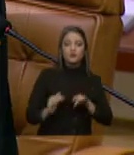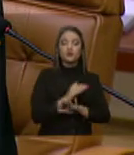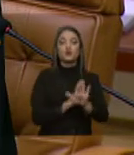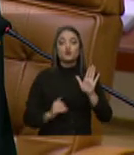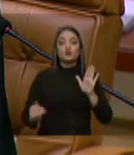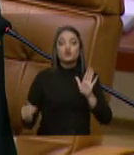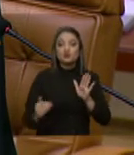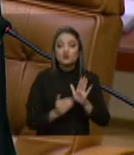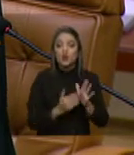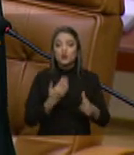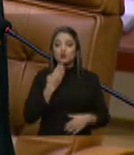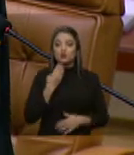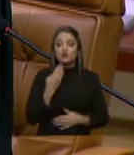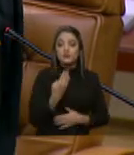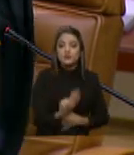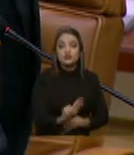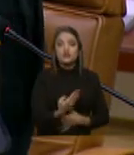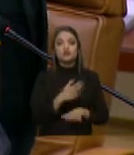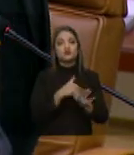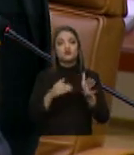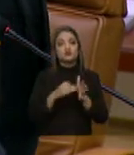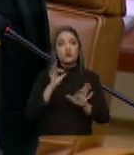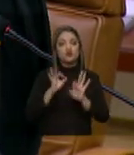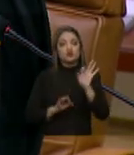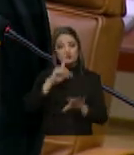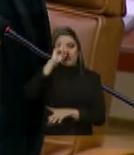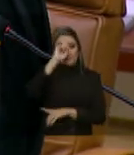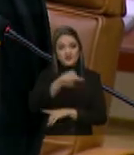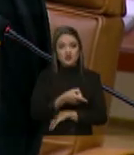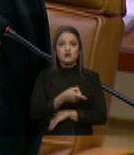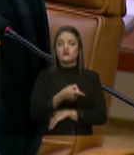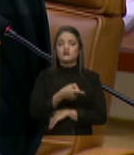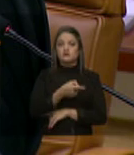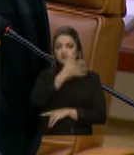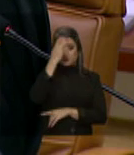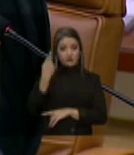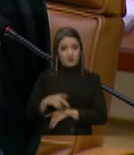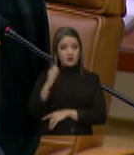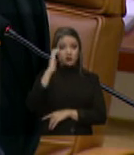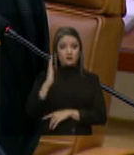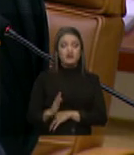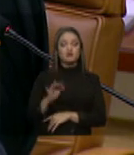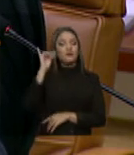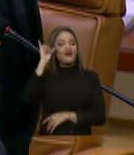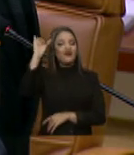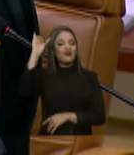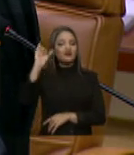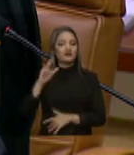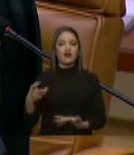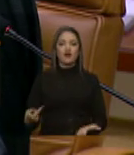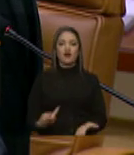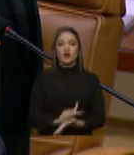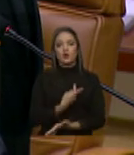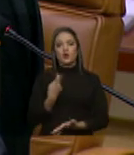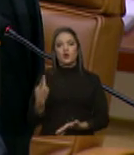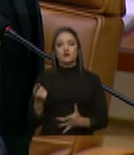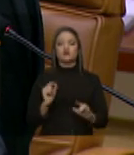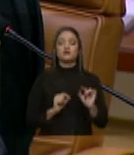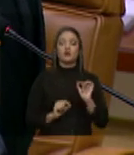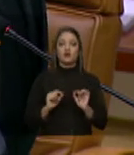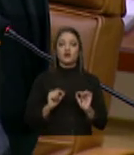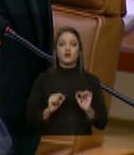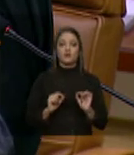as requisições e determinações de autoridades brasileiras para se evitar Exatamente é uma